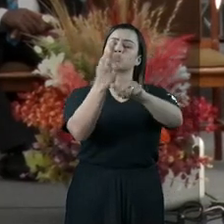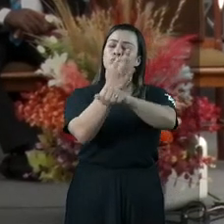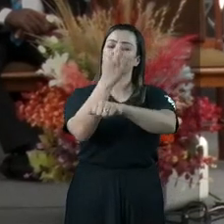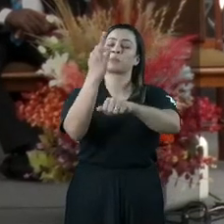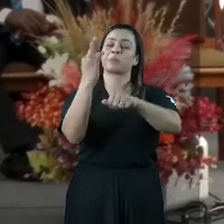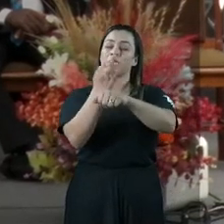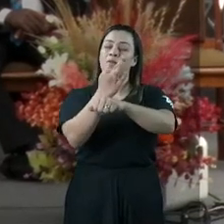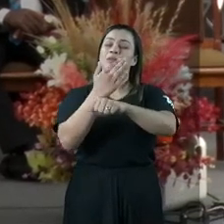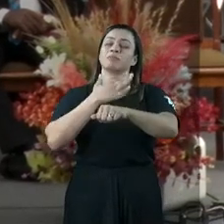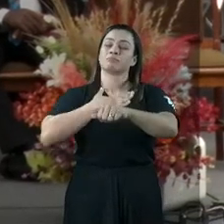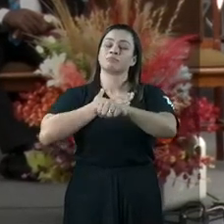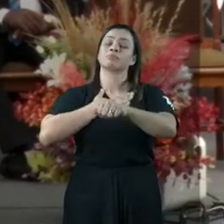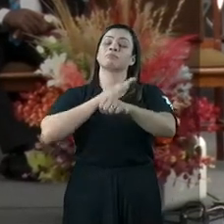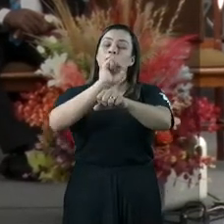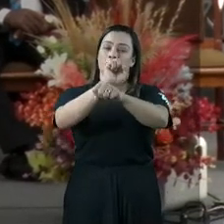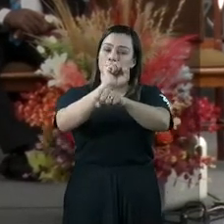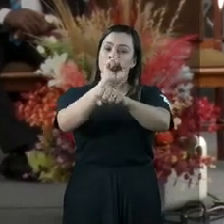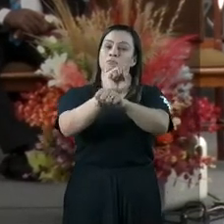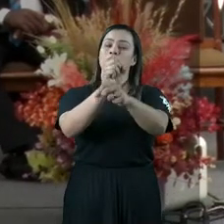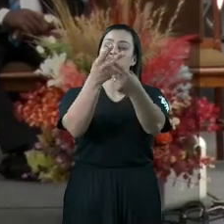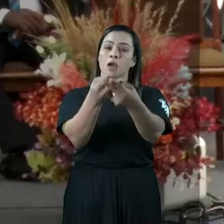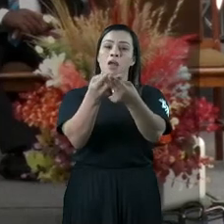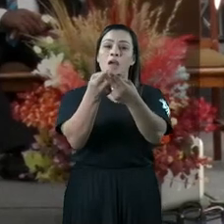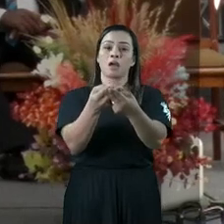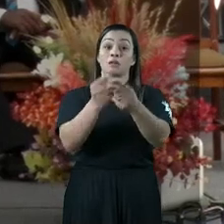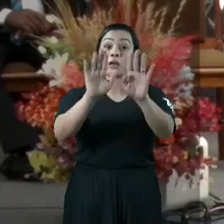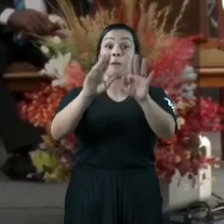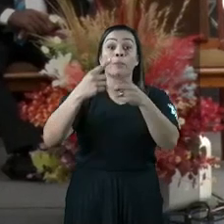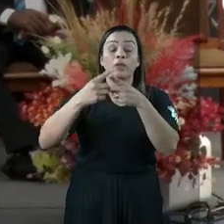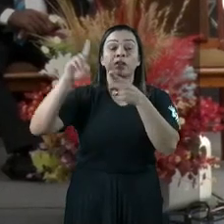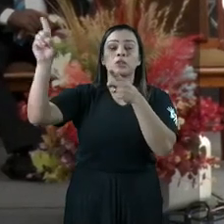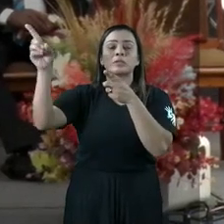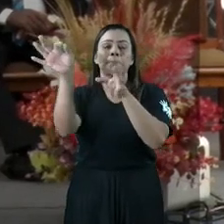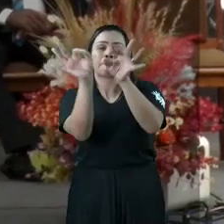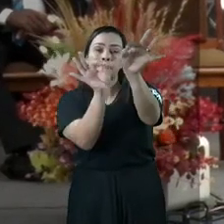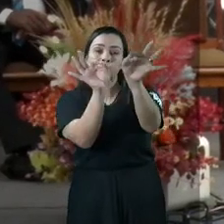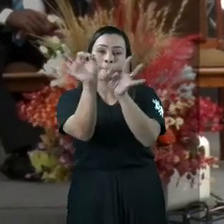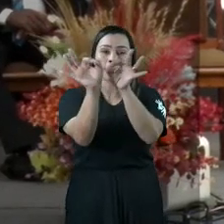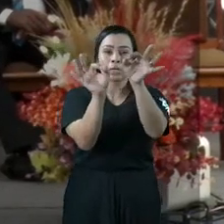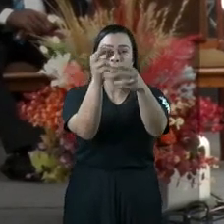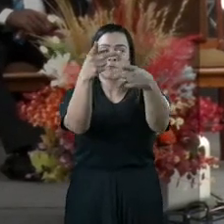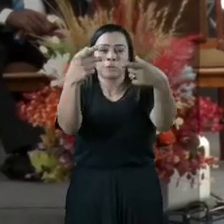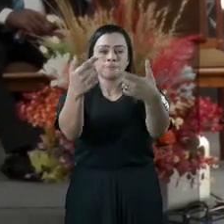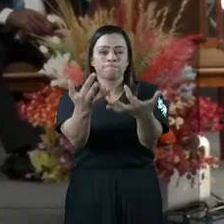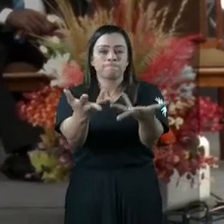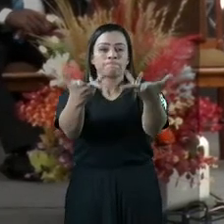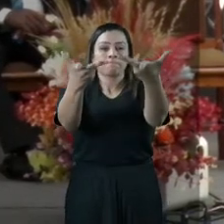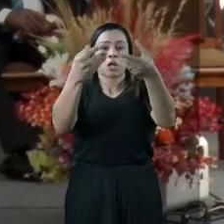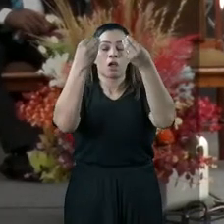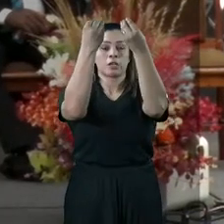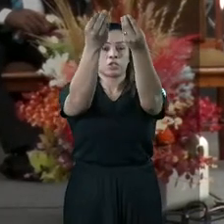porque o Rei da Glória está preparando algo melhor para você depois das